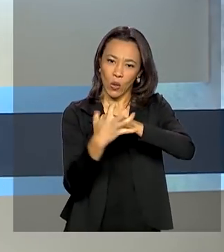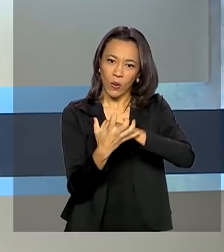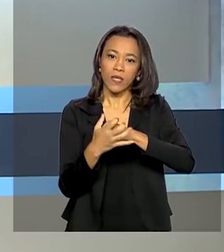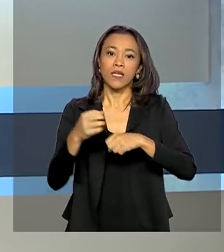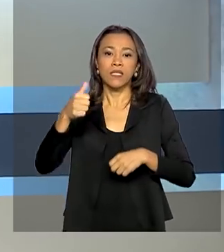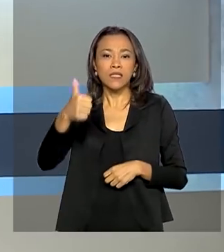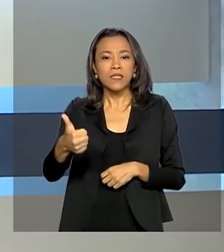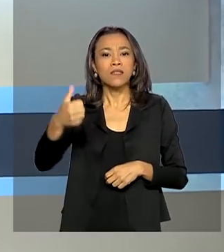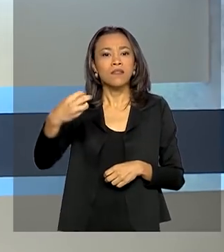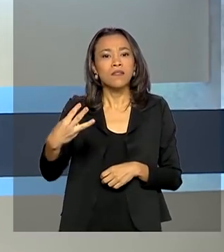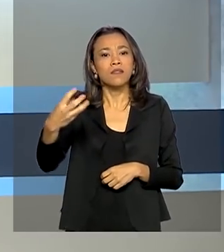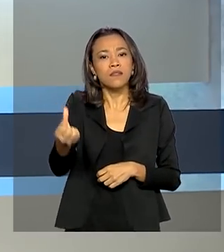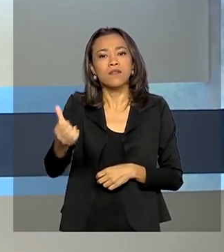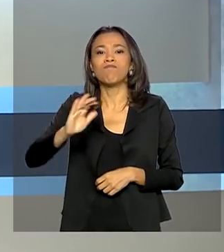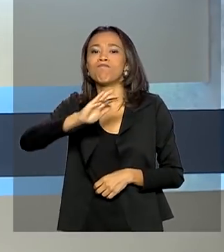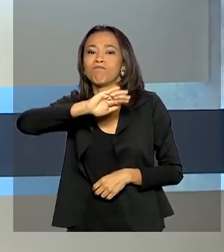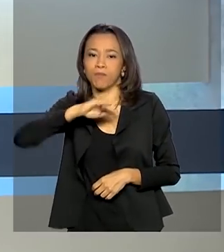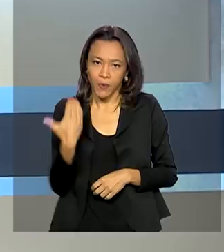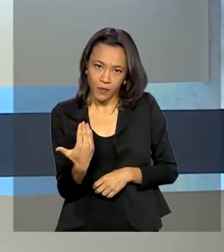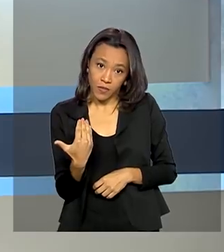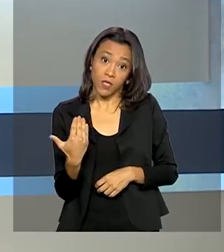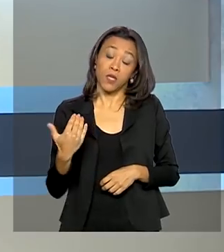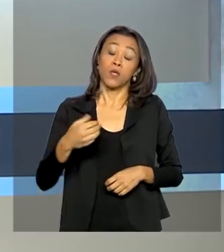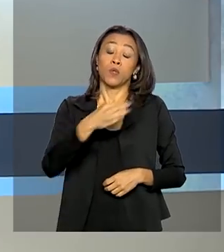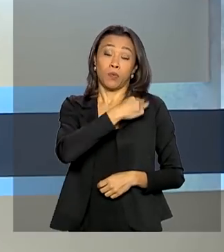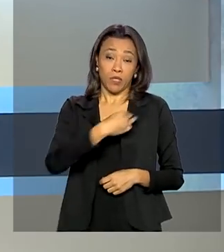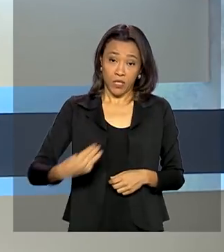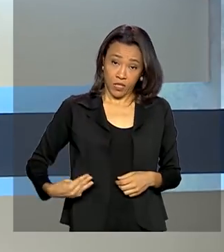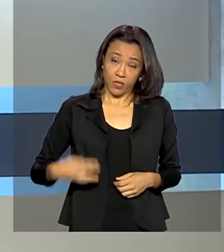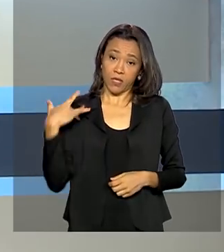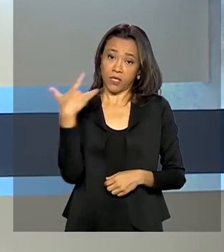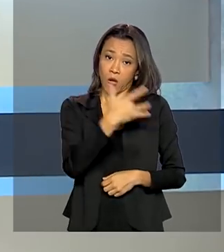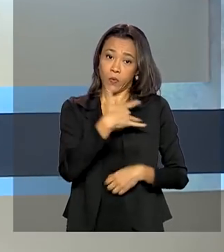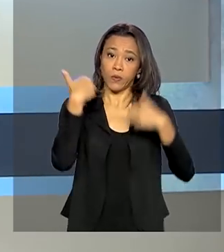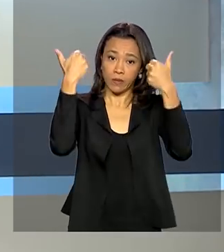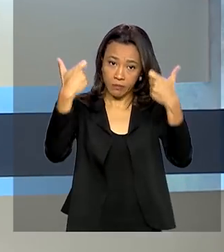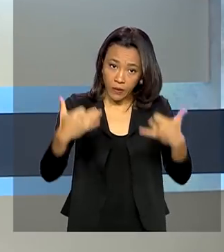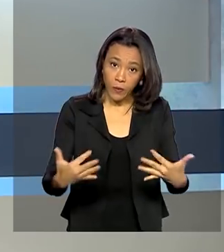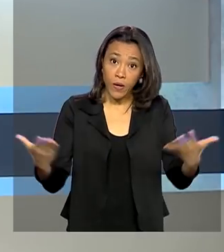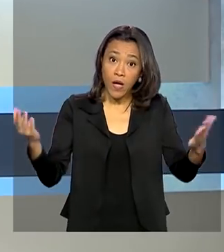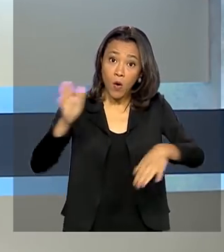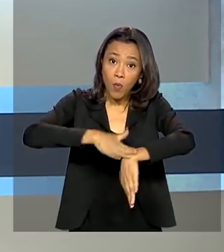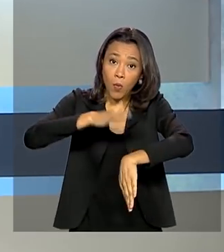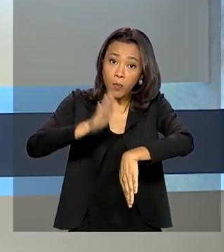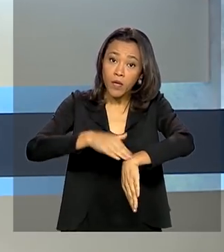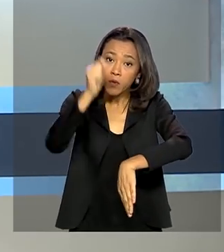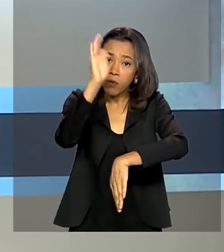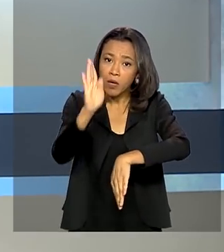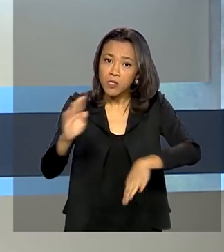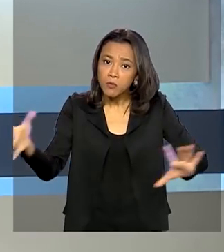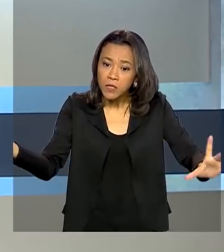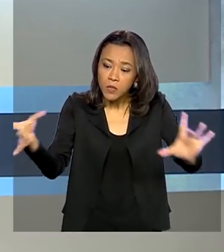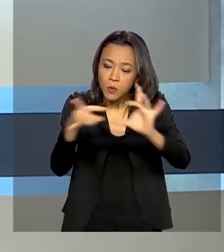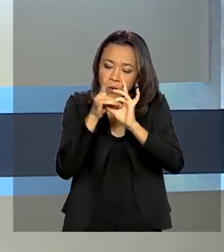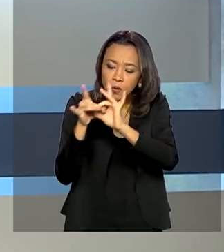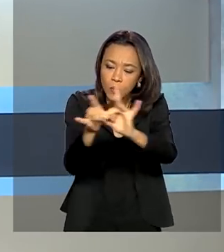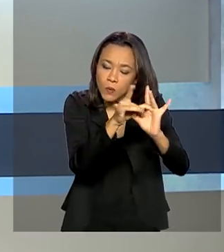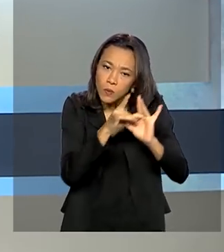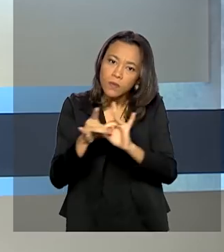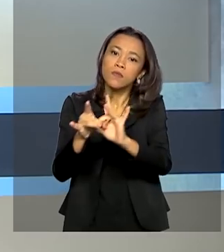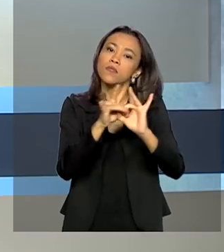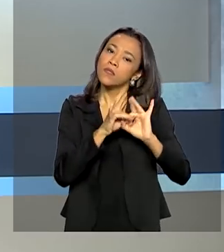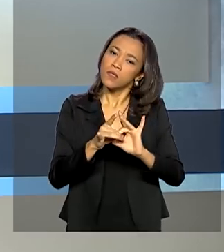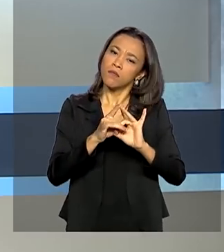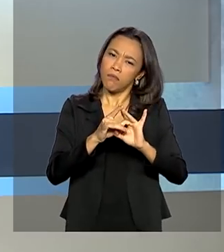semana, o ministro da Saúde explicou que agora é um momento em que o Brasil precisa se unir e andar na mesma direção para passar